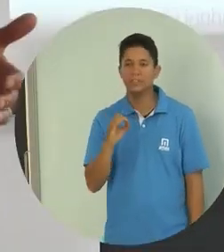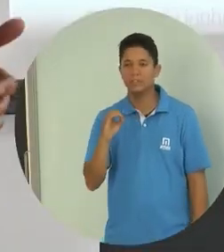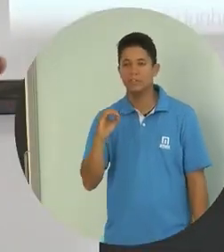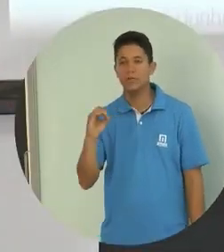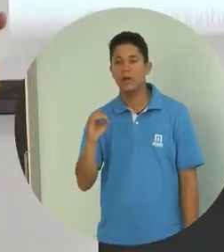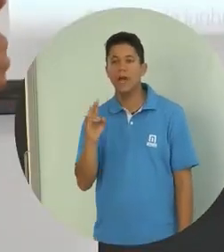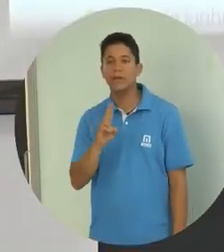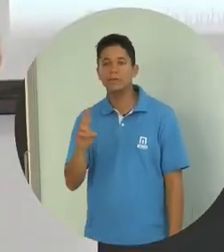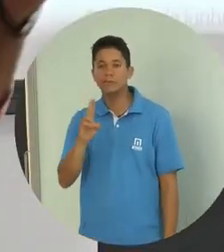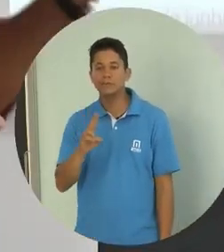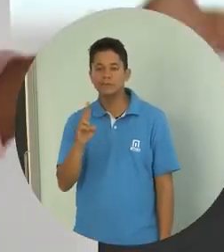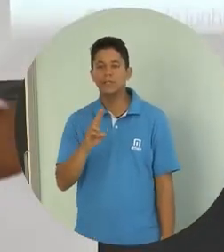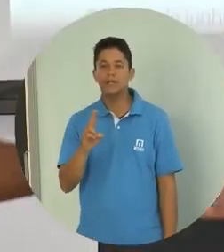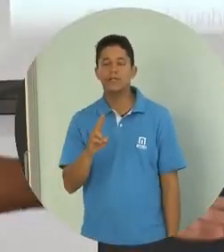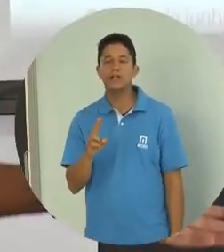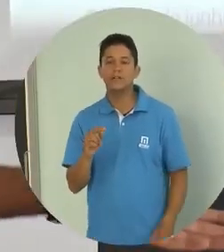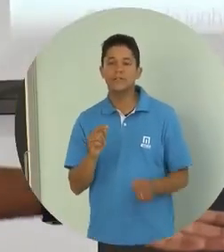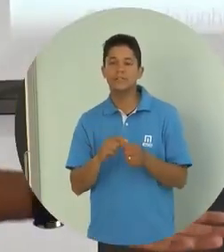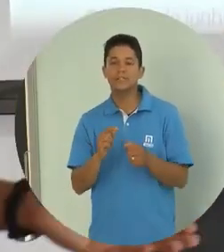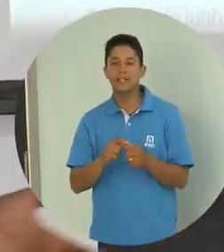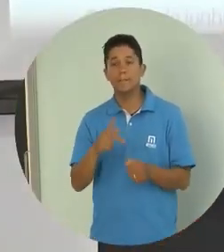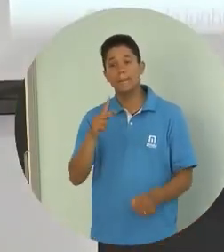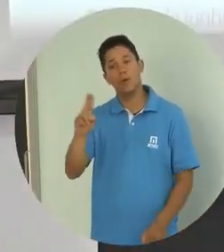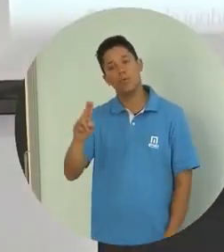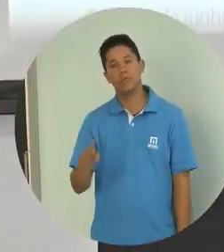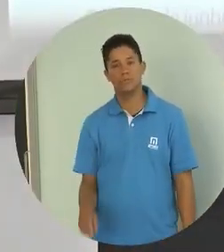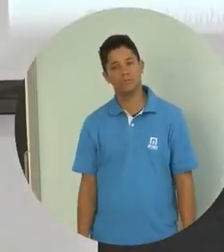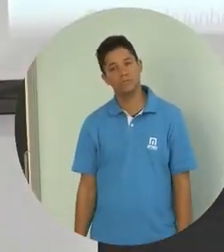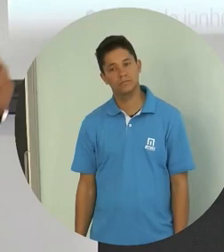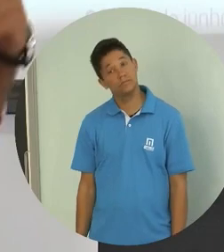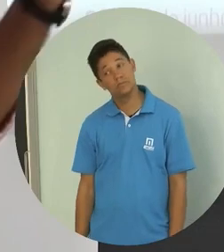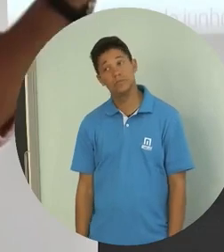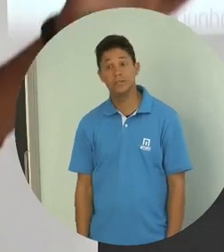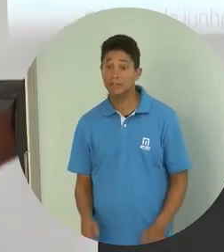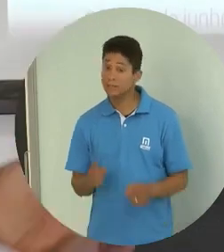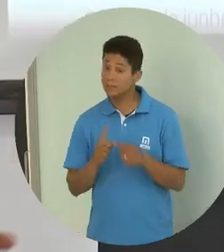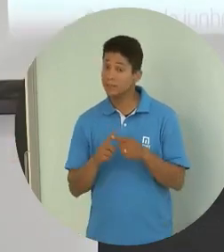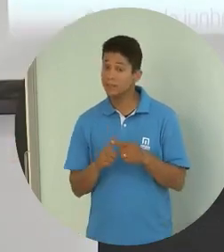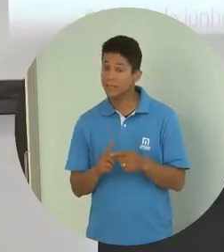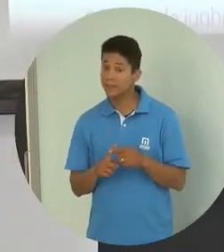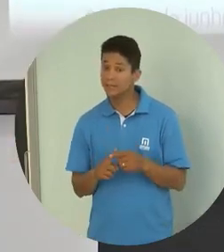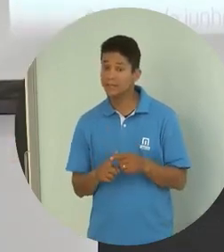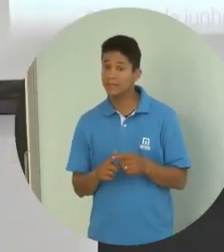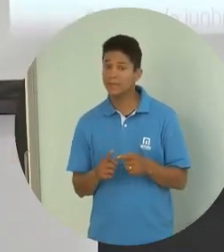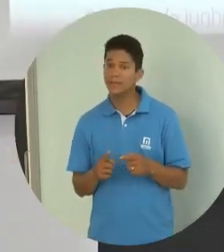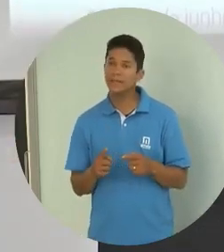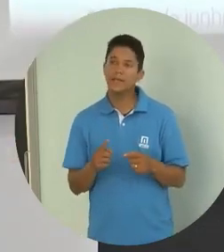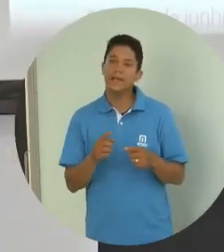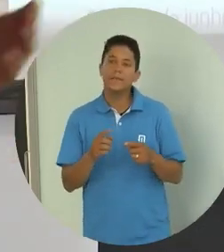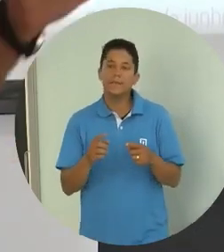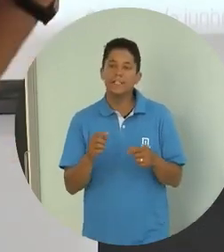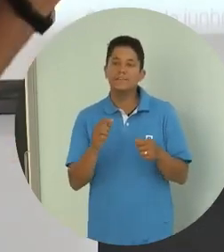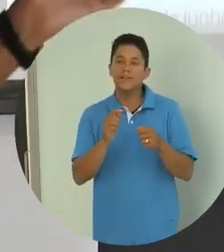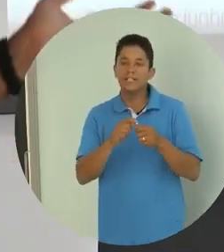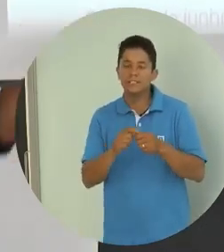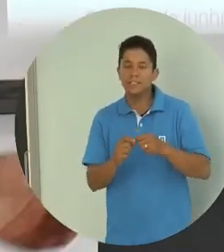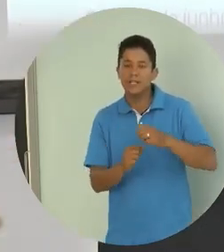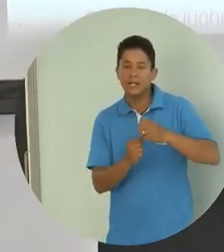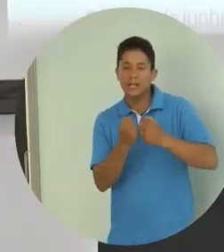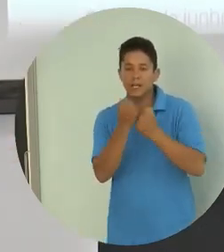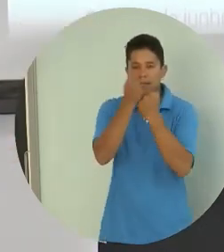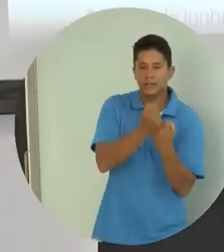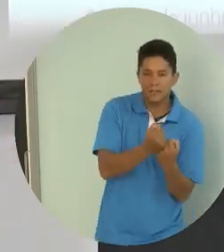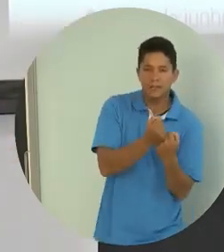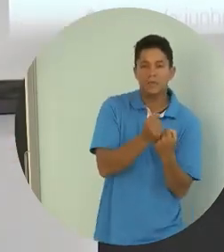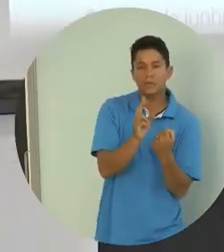pré-ancoragem com poliuretano, que eu acho que é um caminho do mercado, cada vez mais utilizar as resinas de poliuretano,